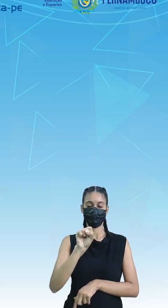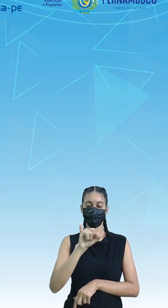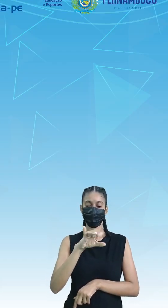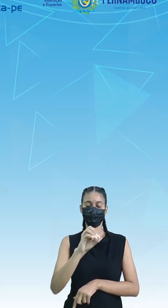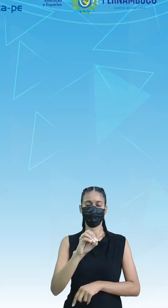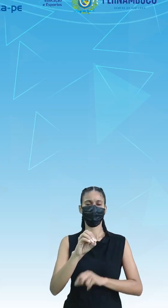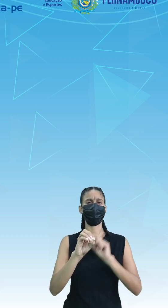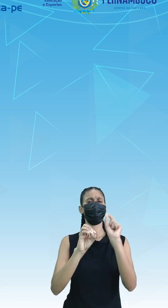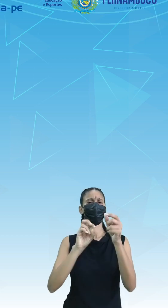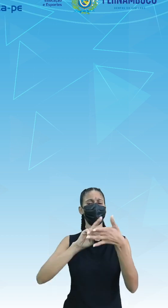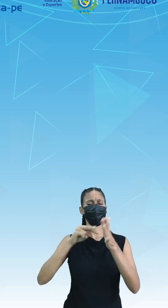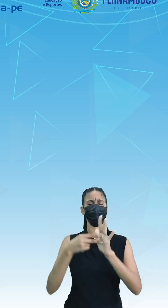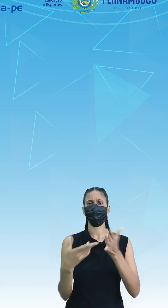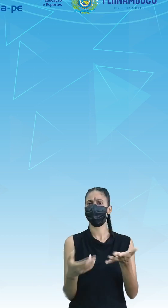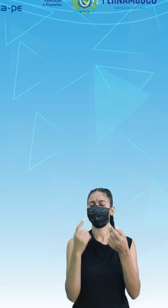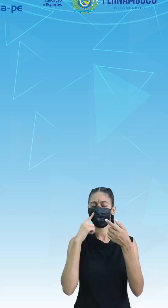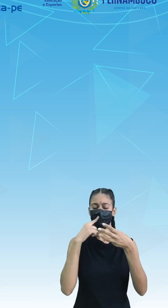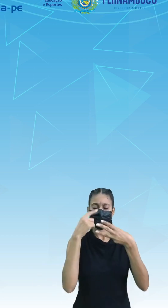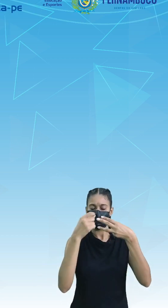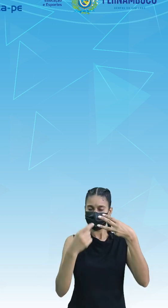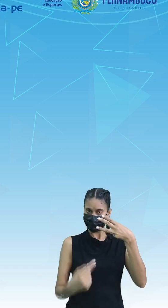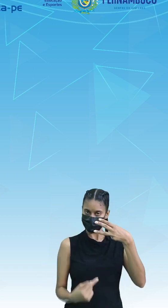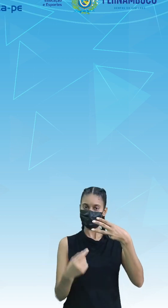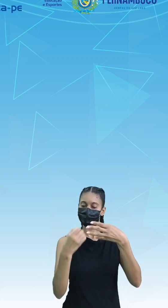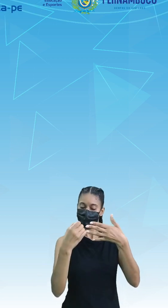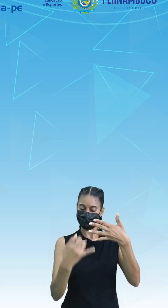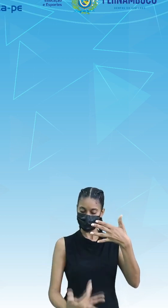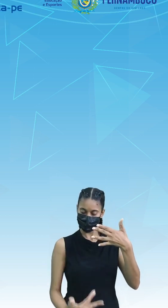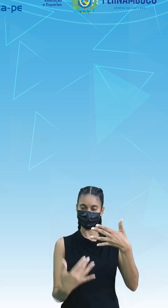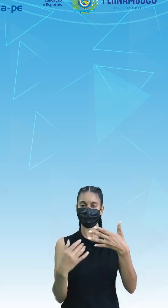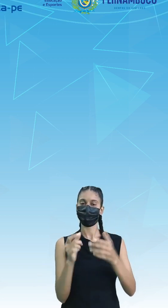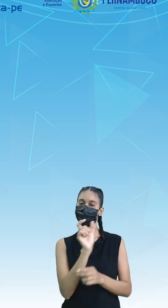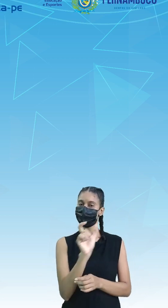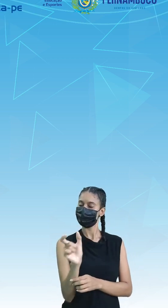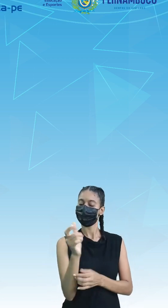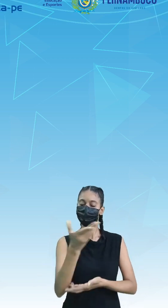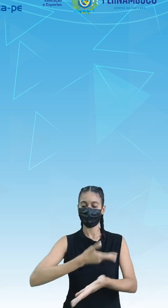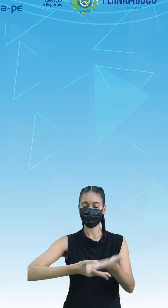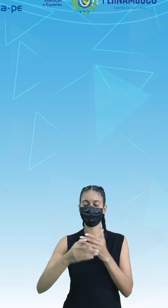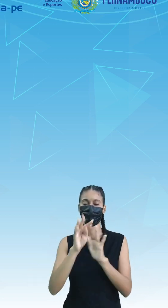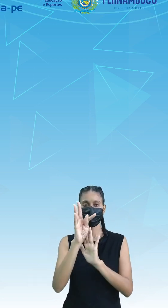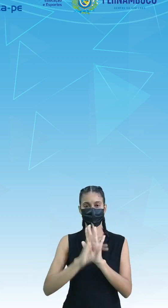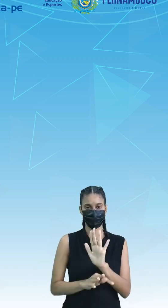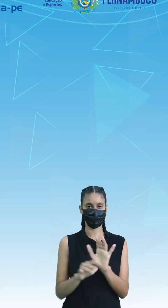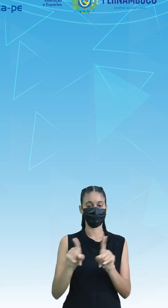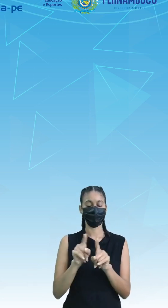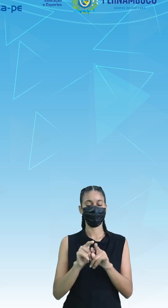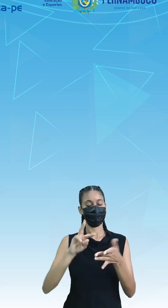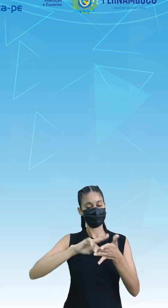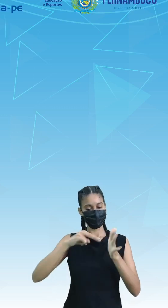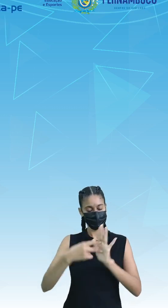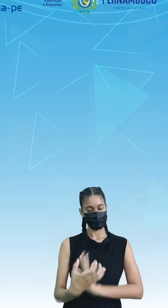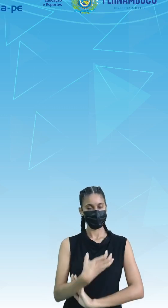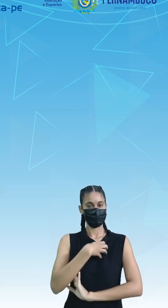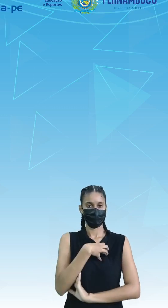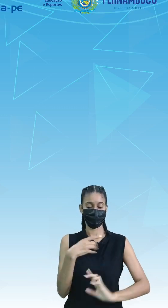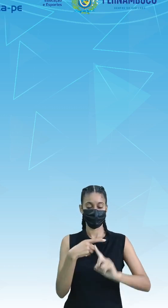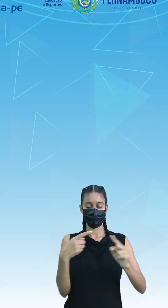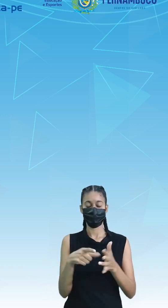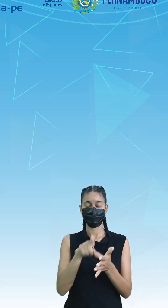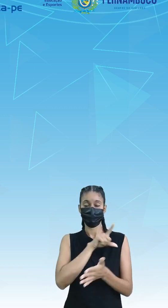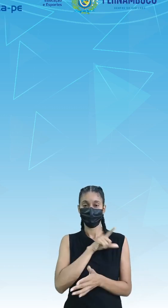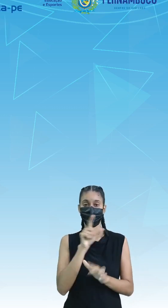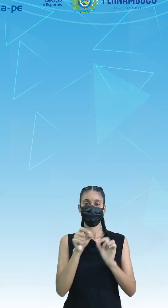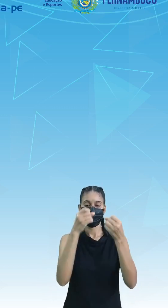bem detalhadamente essas palavras e sua relação no texto e o sentido. Mas antes